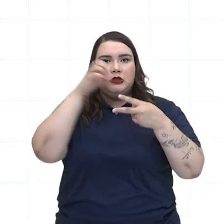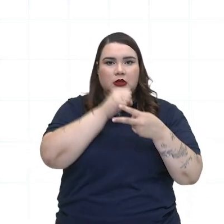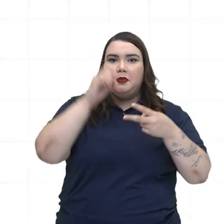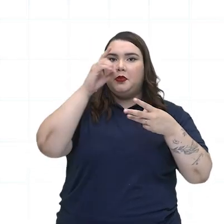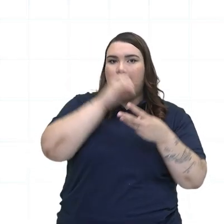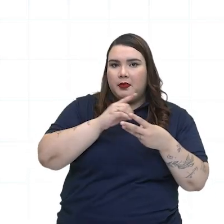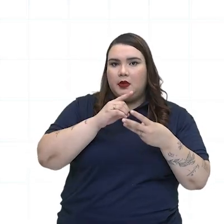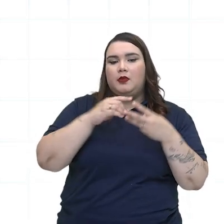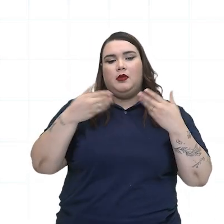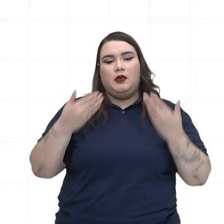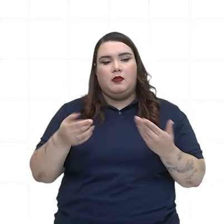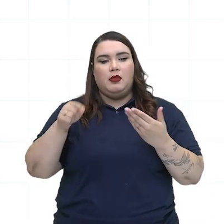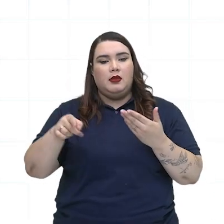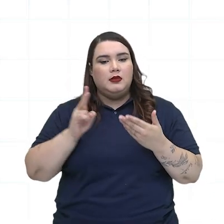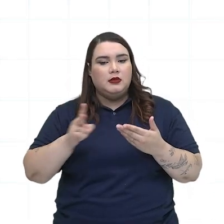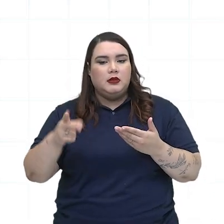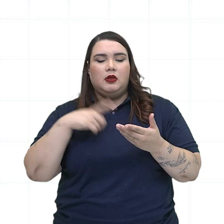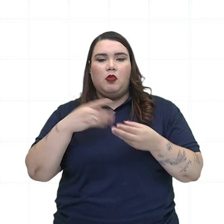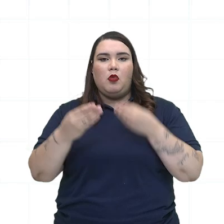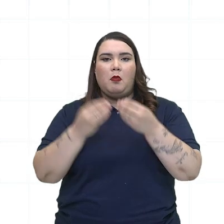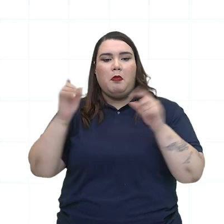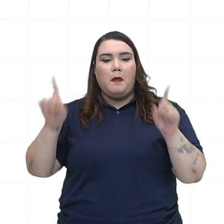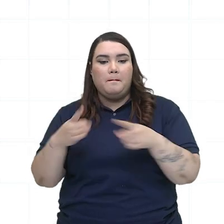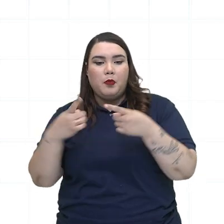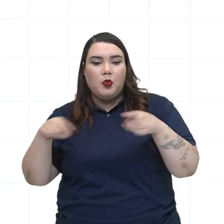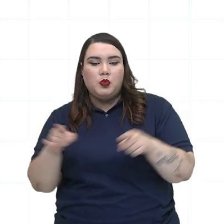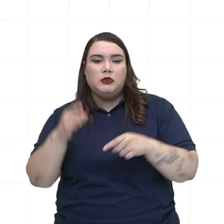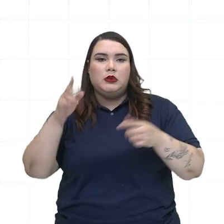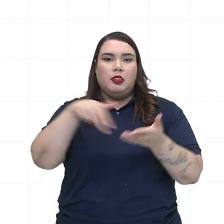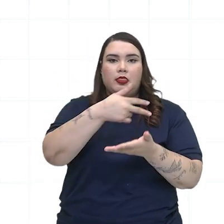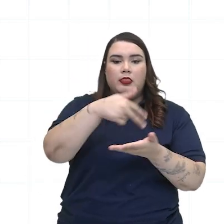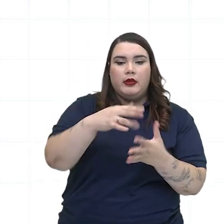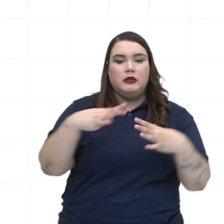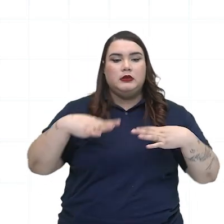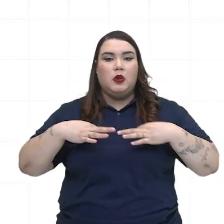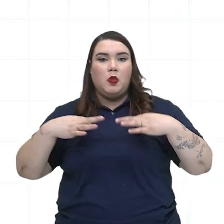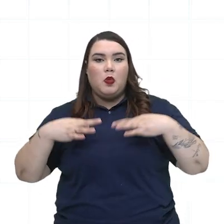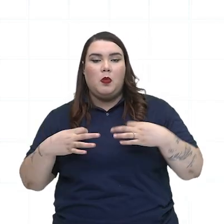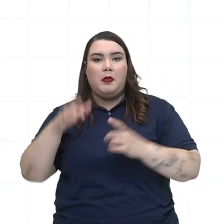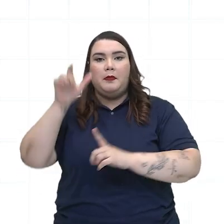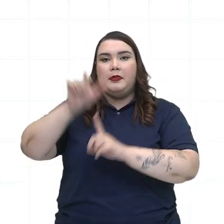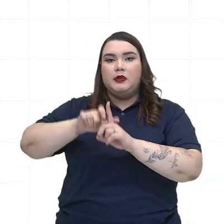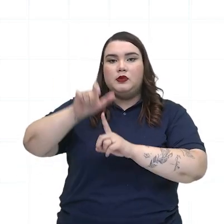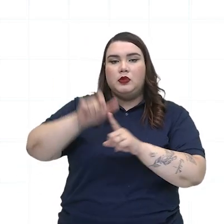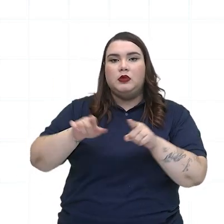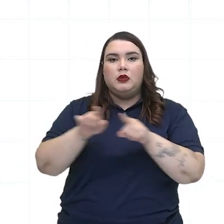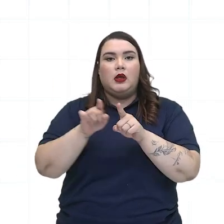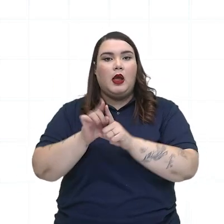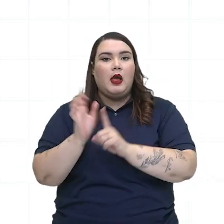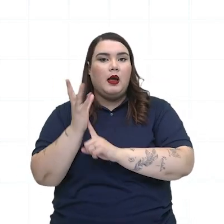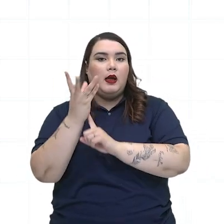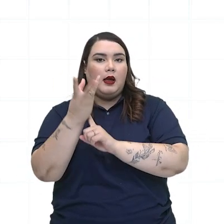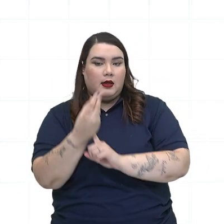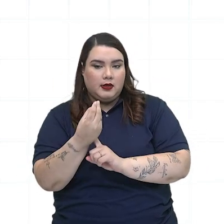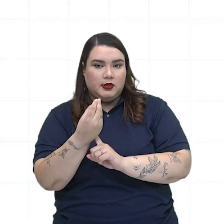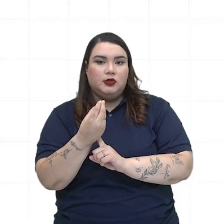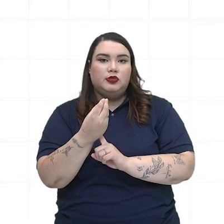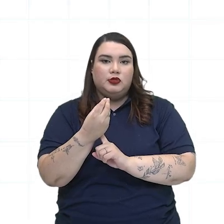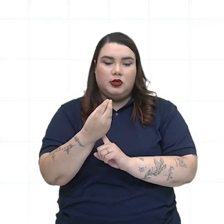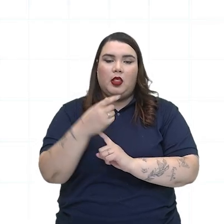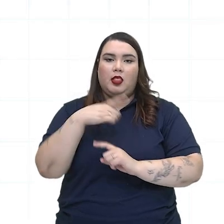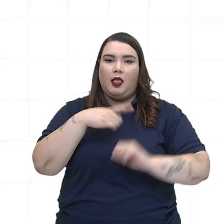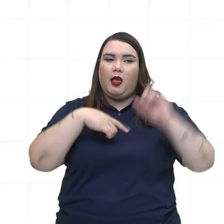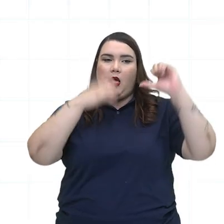na questão das toadas, como dança, figurinos, personagens e alegorias. E para